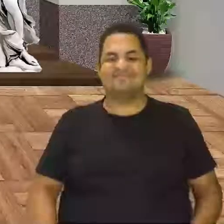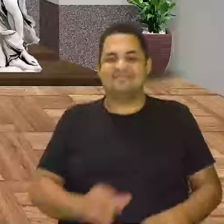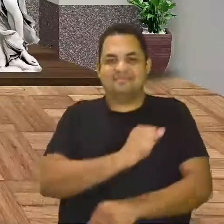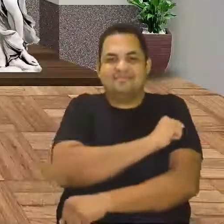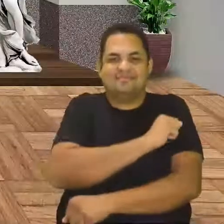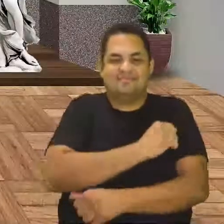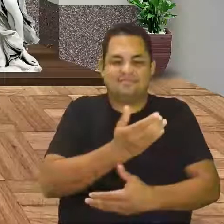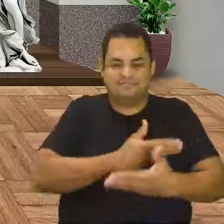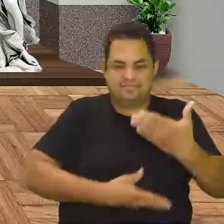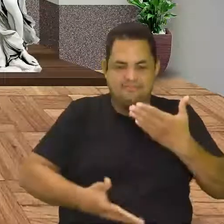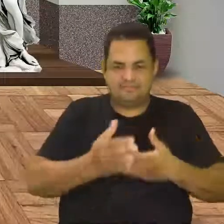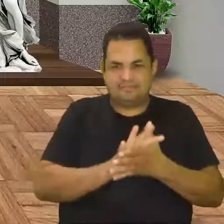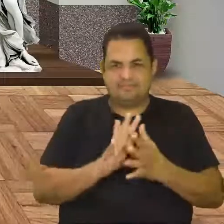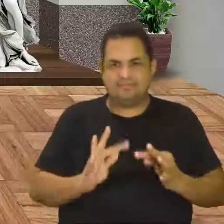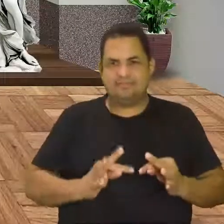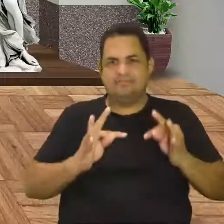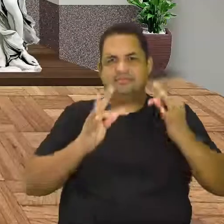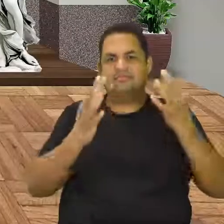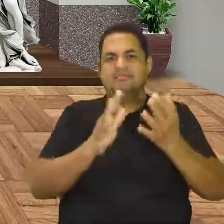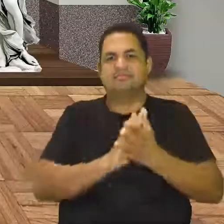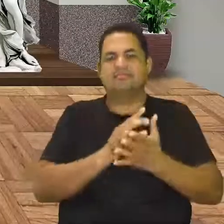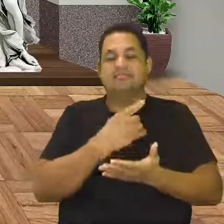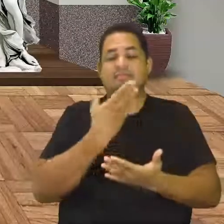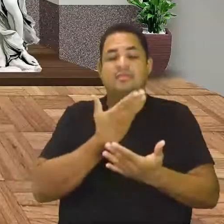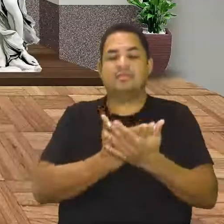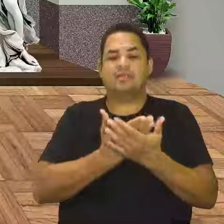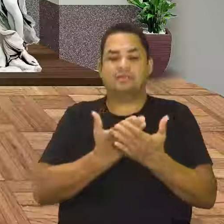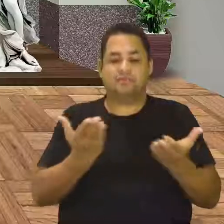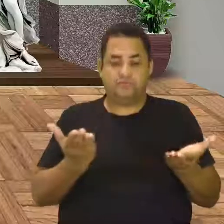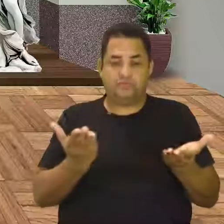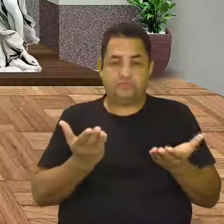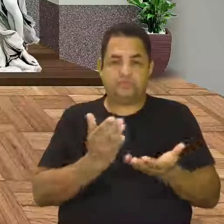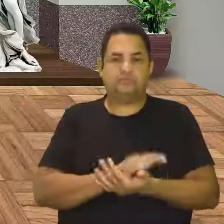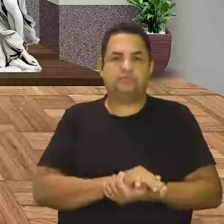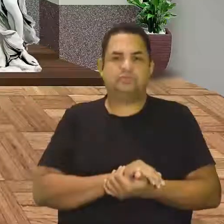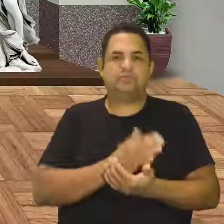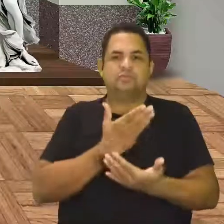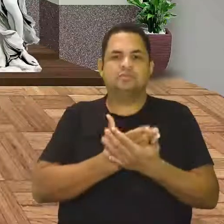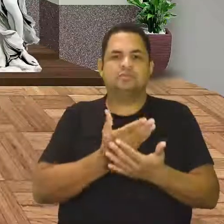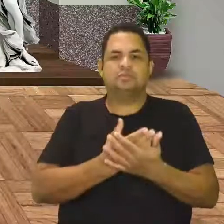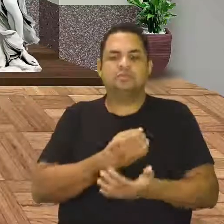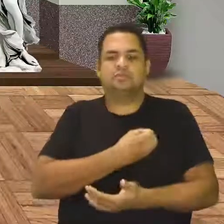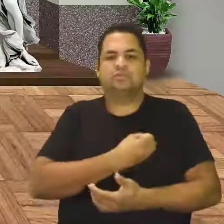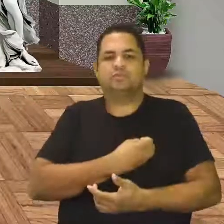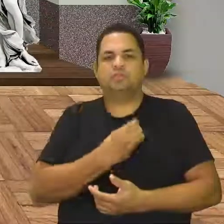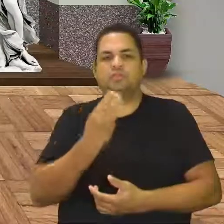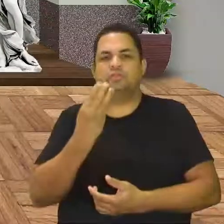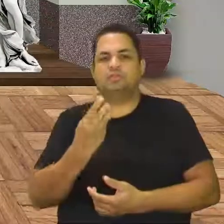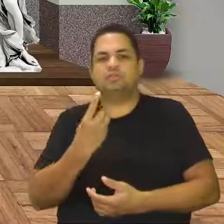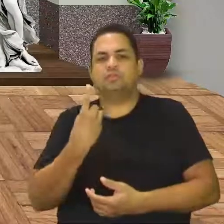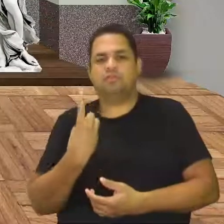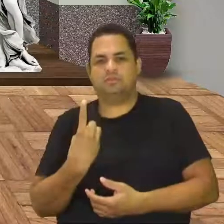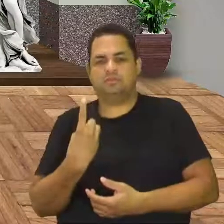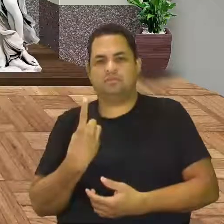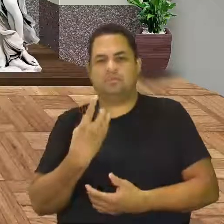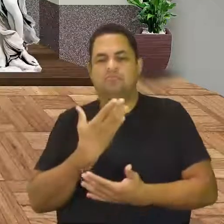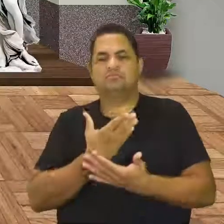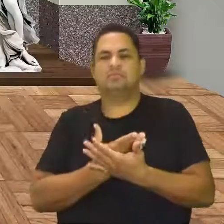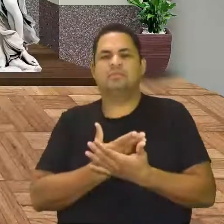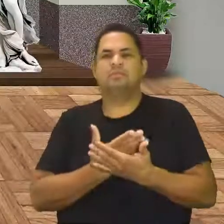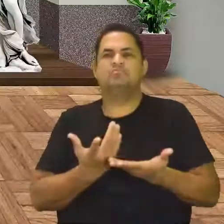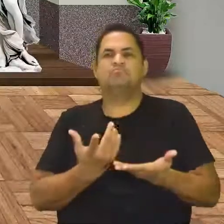Aluno da mediação tecnológica. A nossa aula de hoje, essa aula de número 31, é uma aula